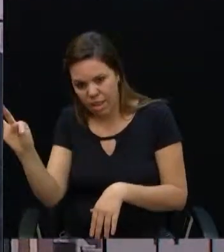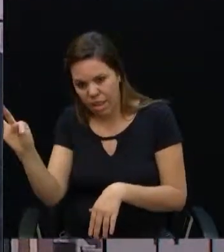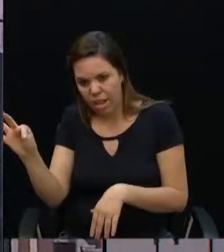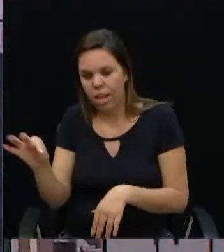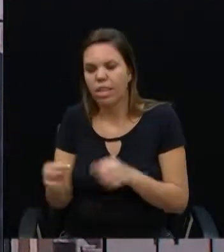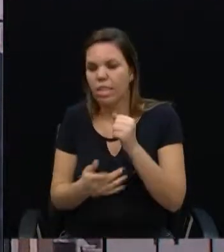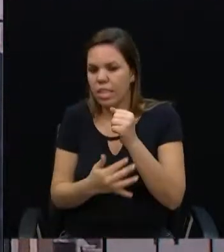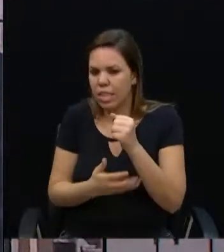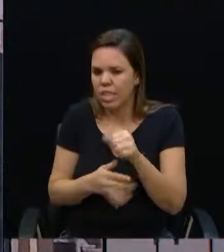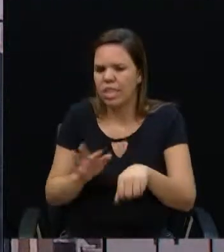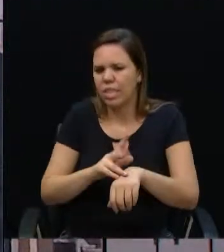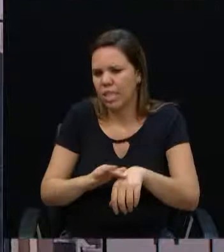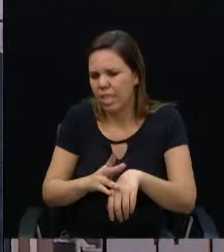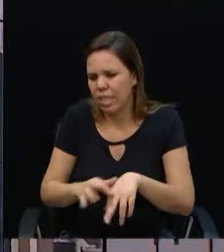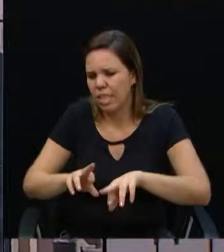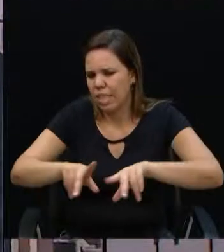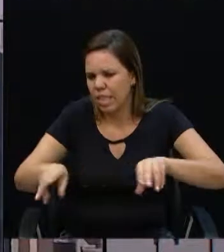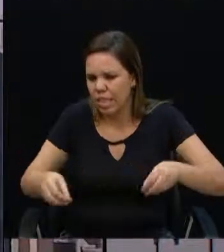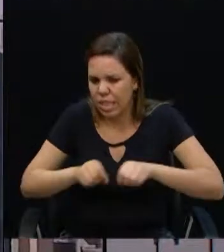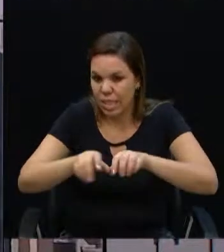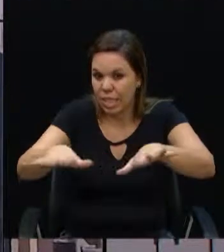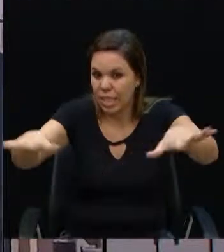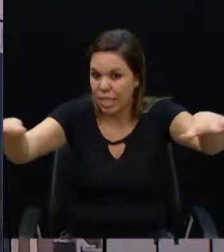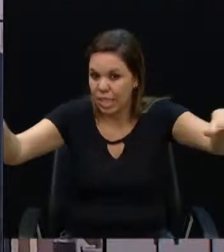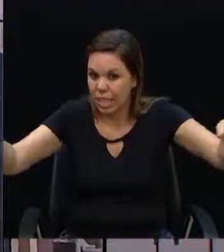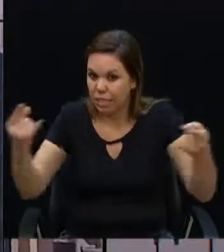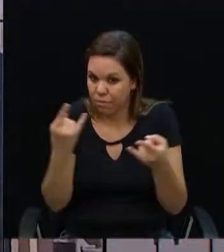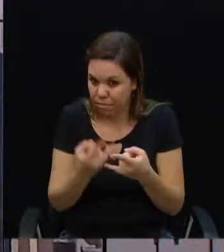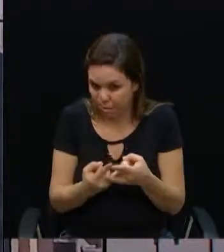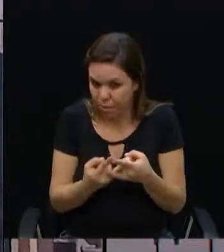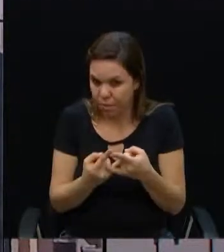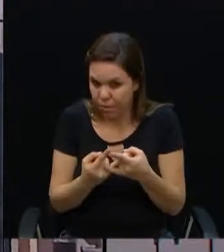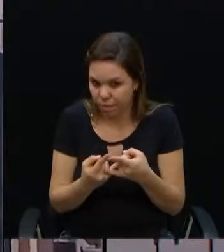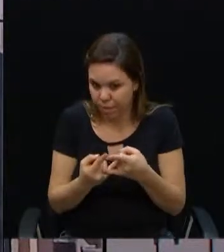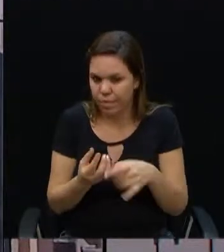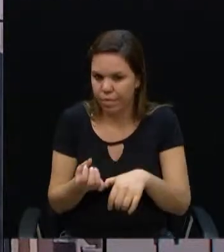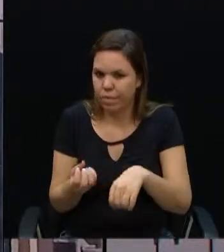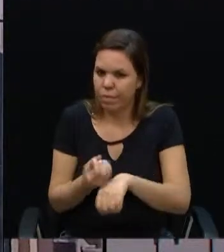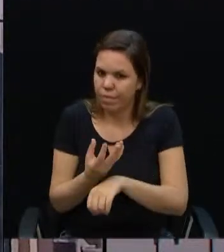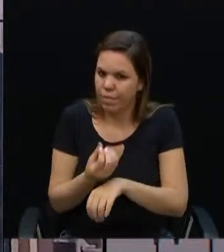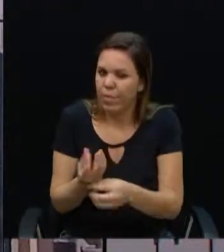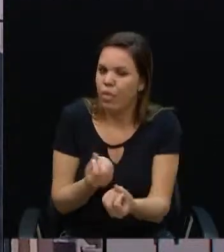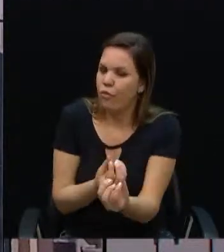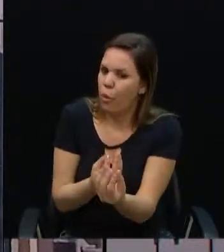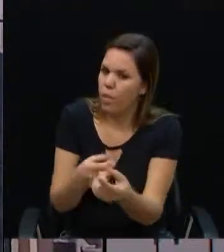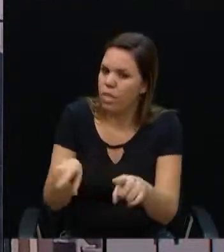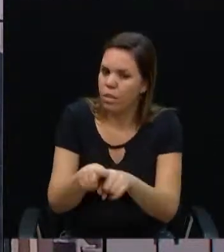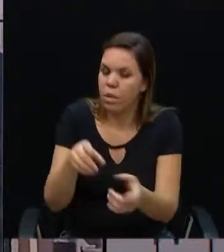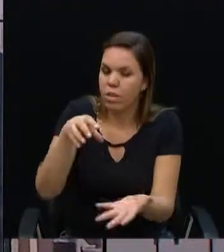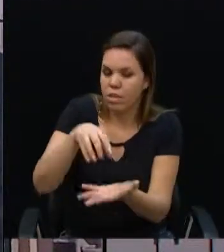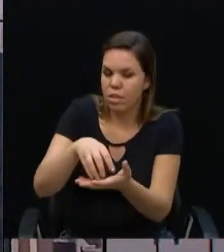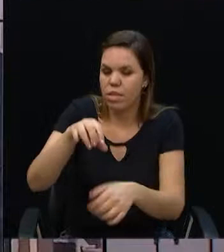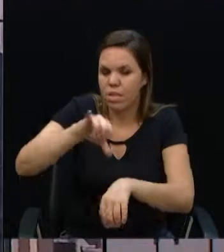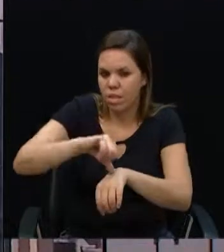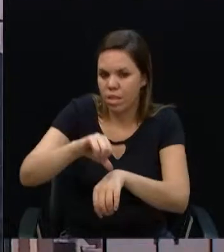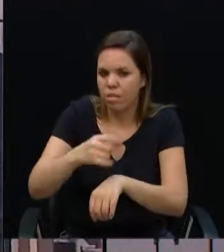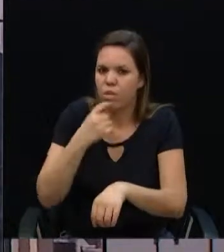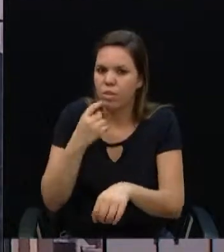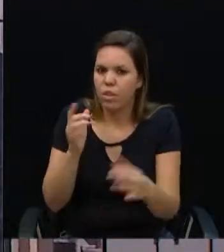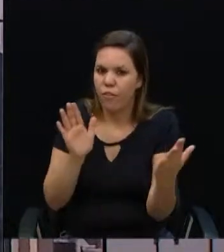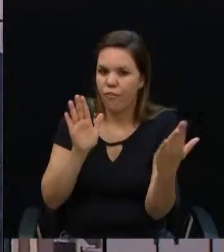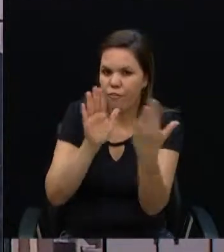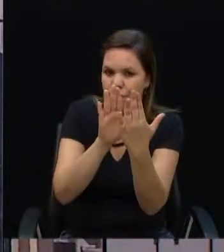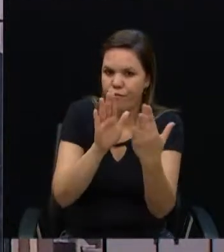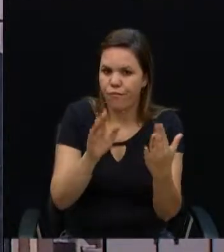hepatites virais, além de distribuição de preservativos e informativos, no centro de Campinas, em frente à